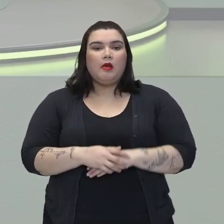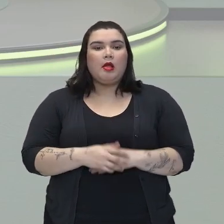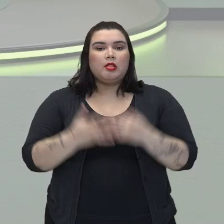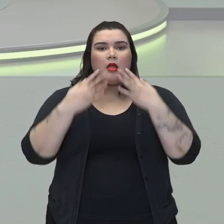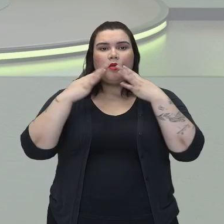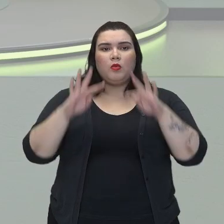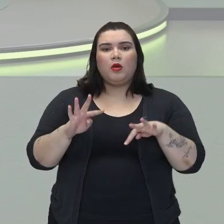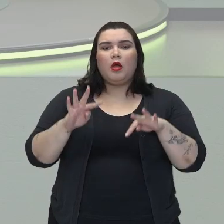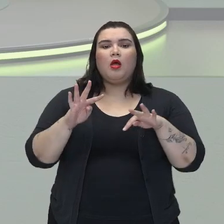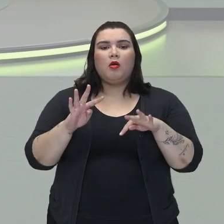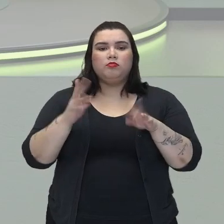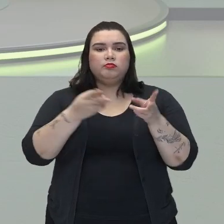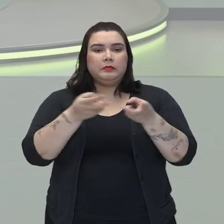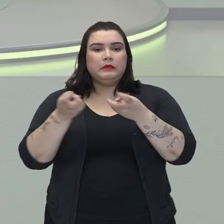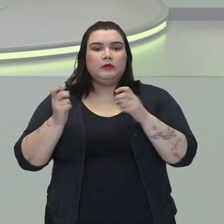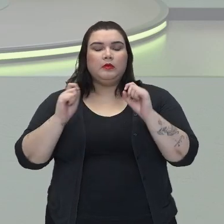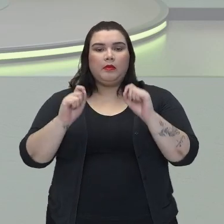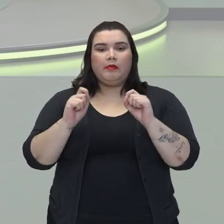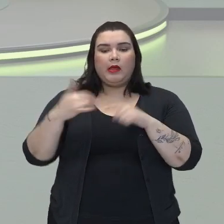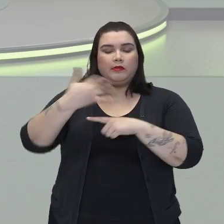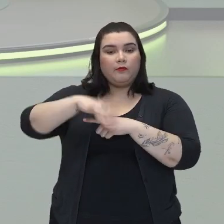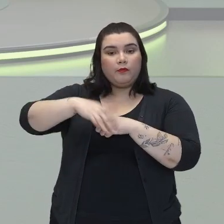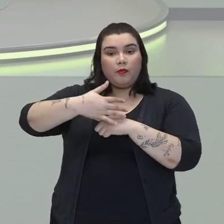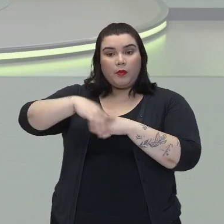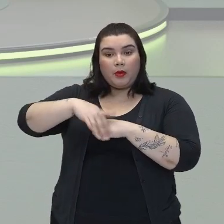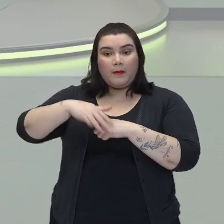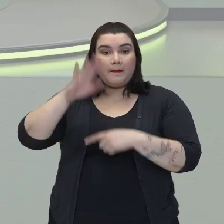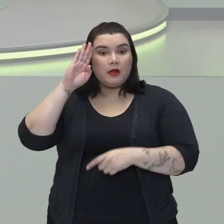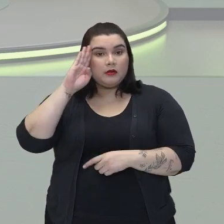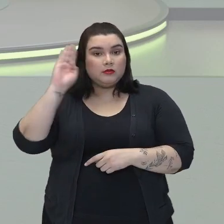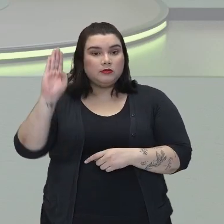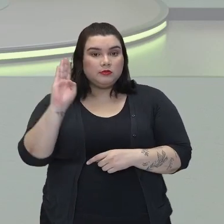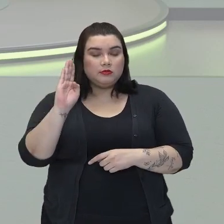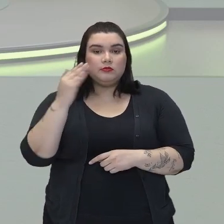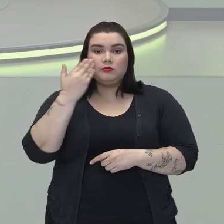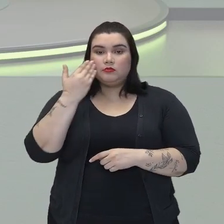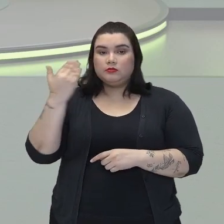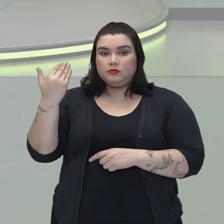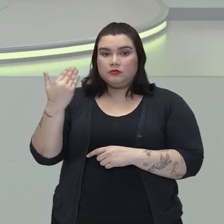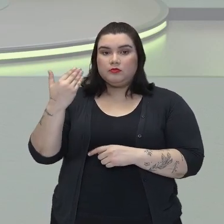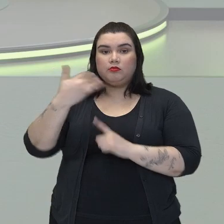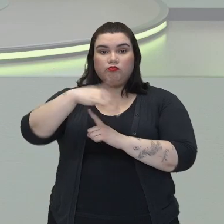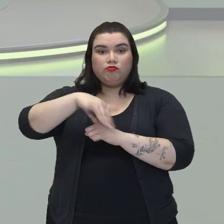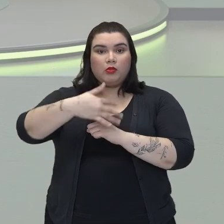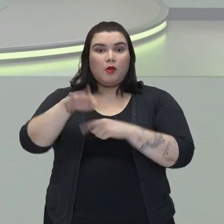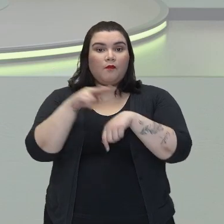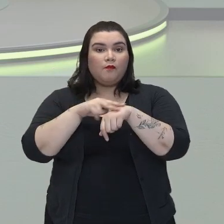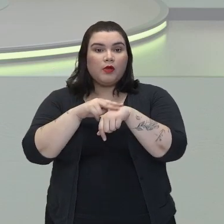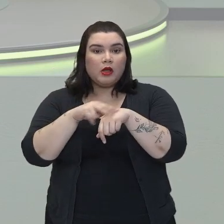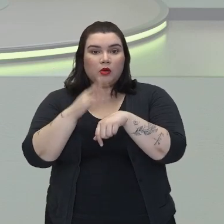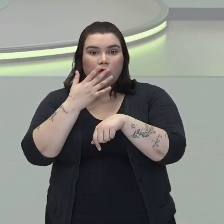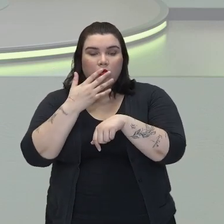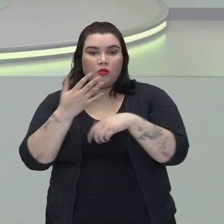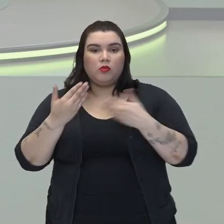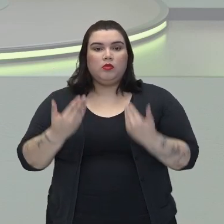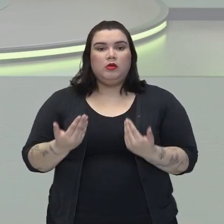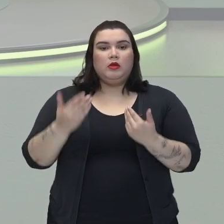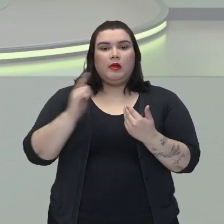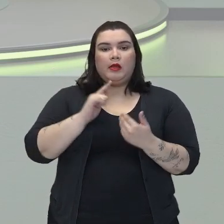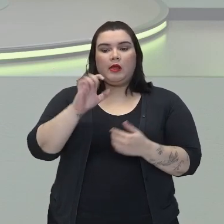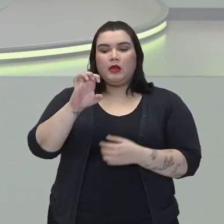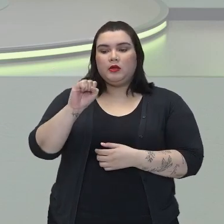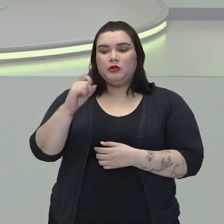comumente encontrado em alimentos vegetais, principalmente em vegetais de folhas verdes, como o espinafre e